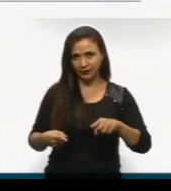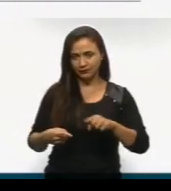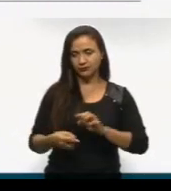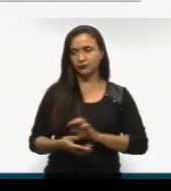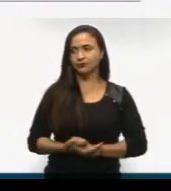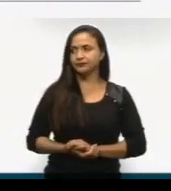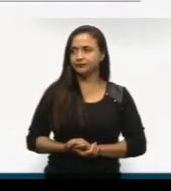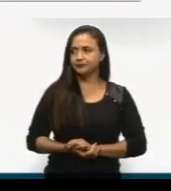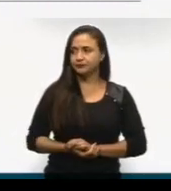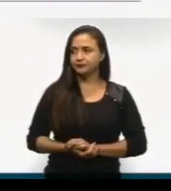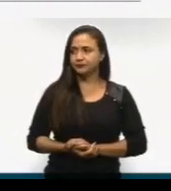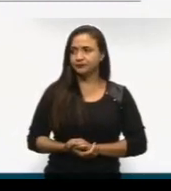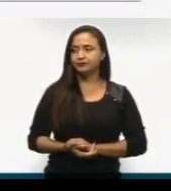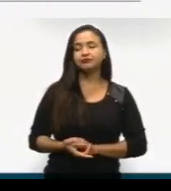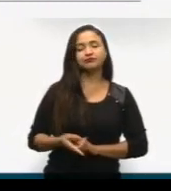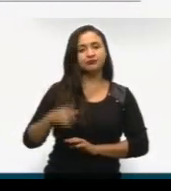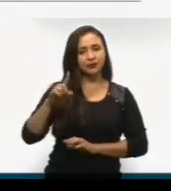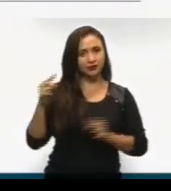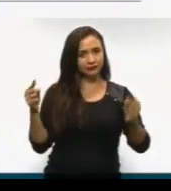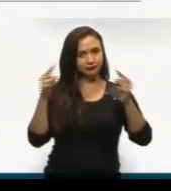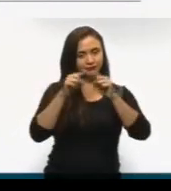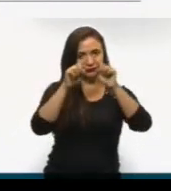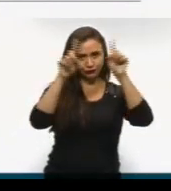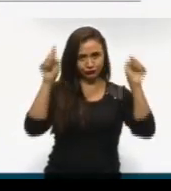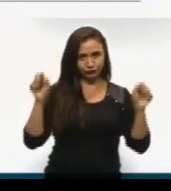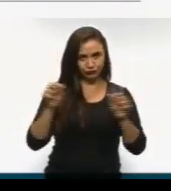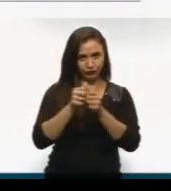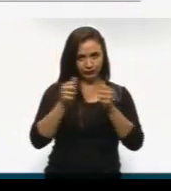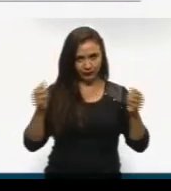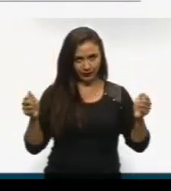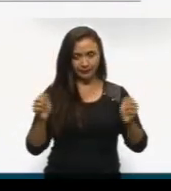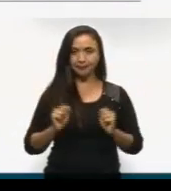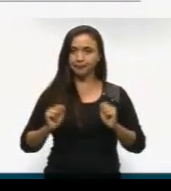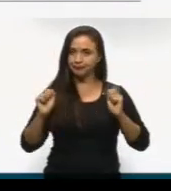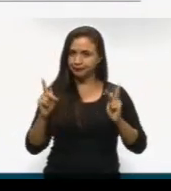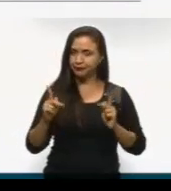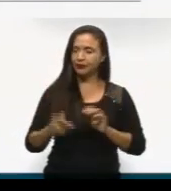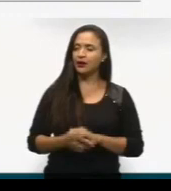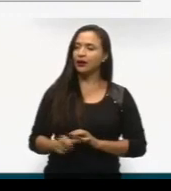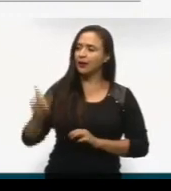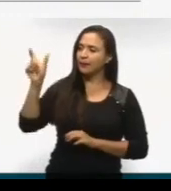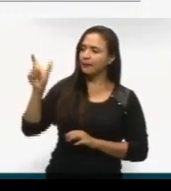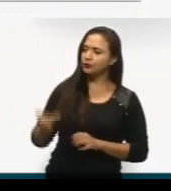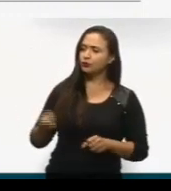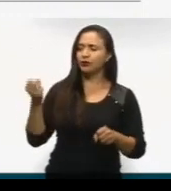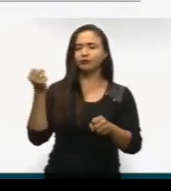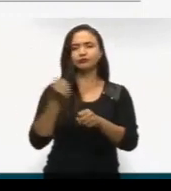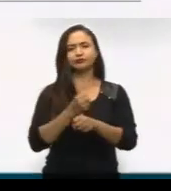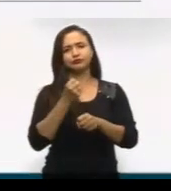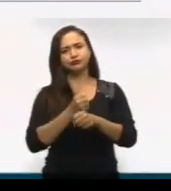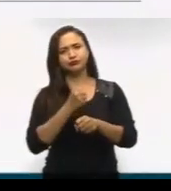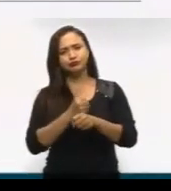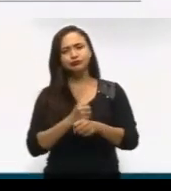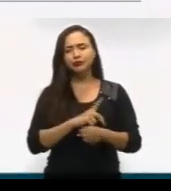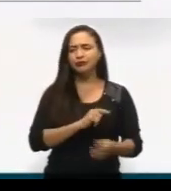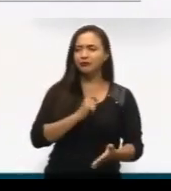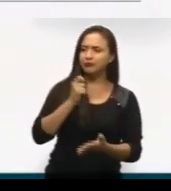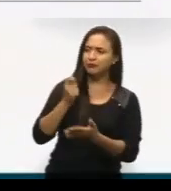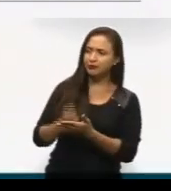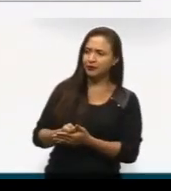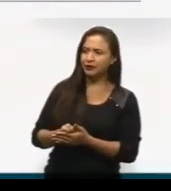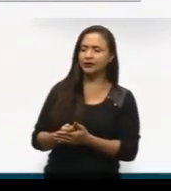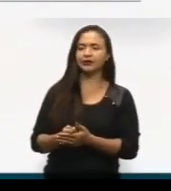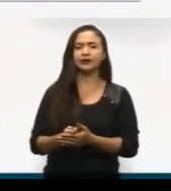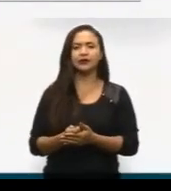Coeficiente da janela. Bom, pedreiro, conjunto. Pedreiro com encargos complementares.